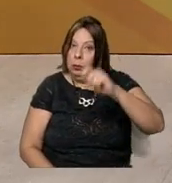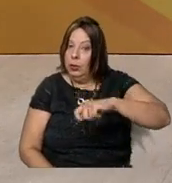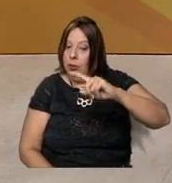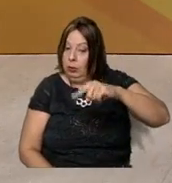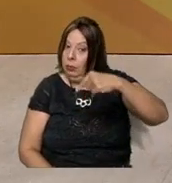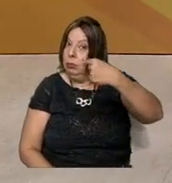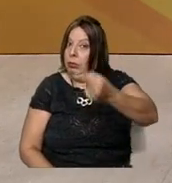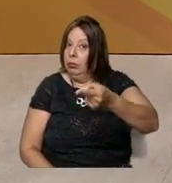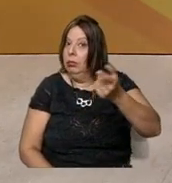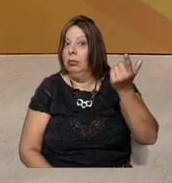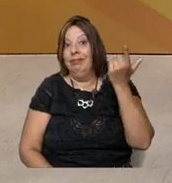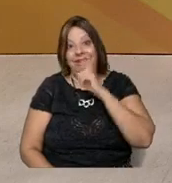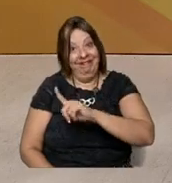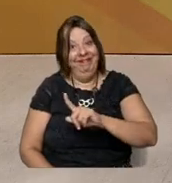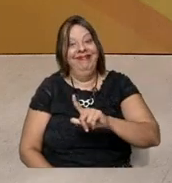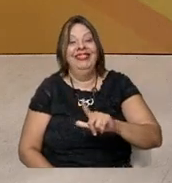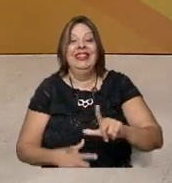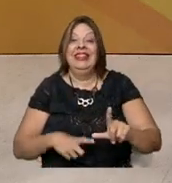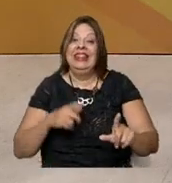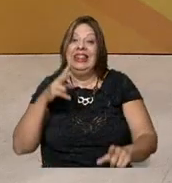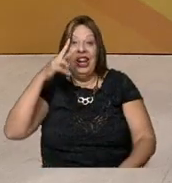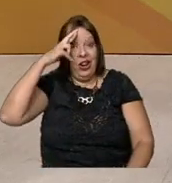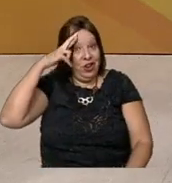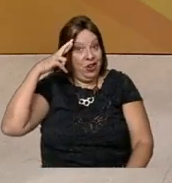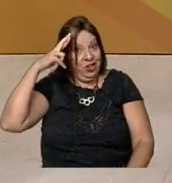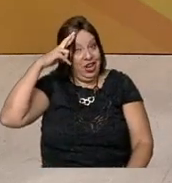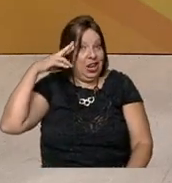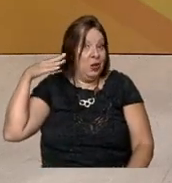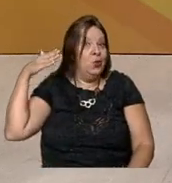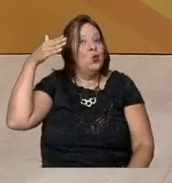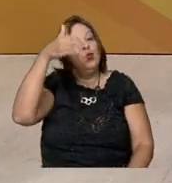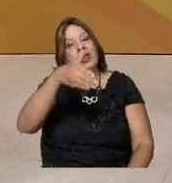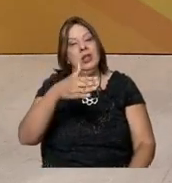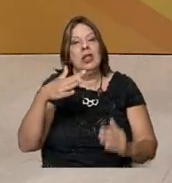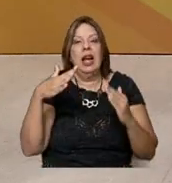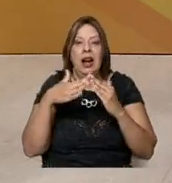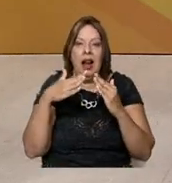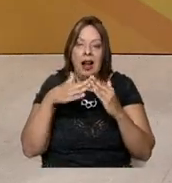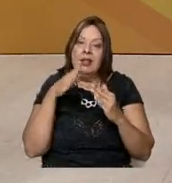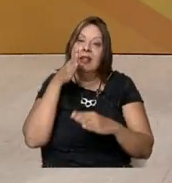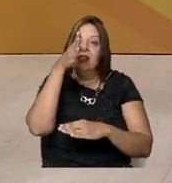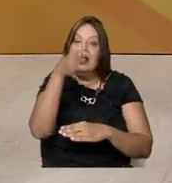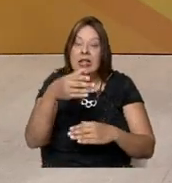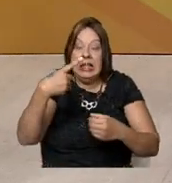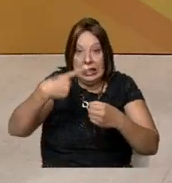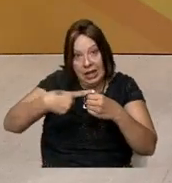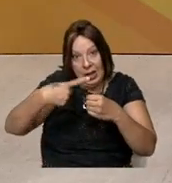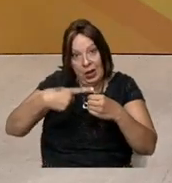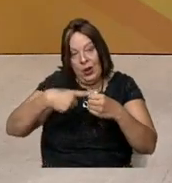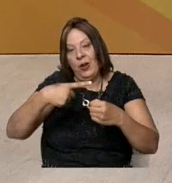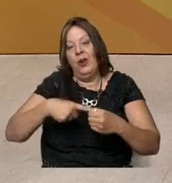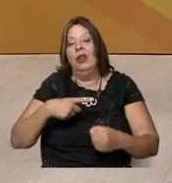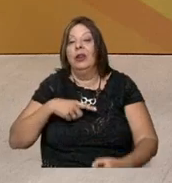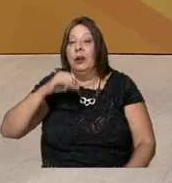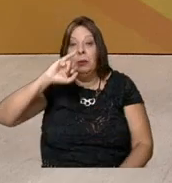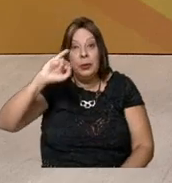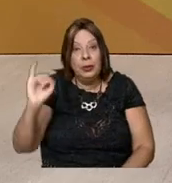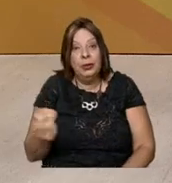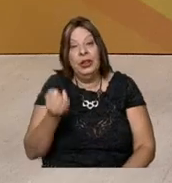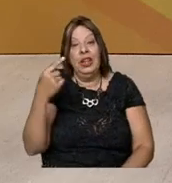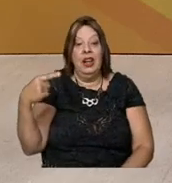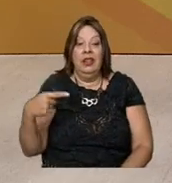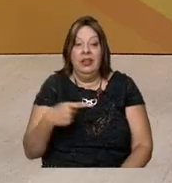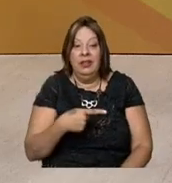contemplado e receber a visitinha do Rogério. Garanta ali, ó, no QR Code, já aponta a câmera do seu celular e